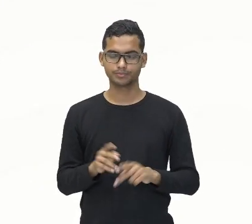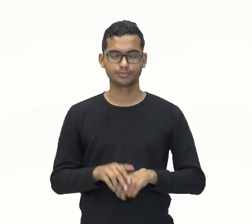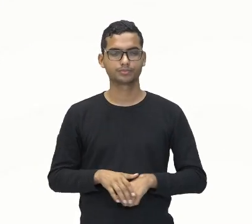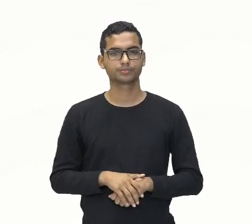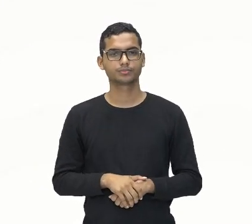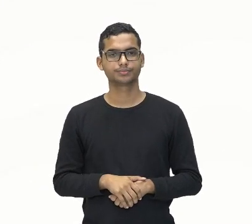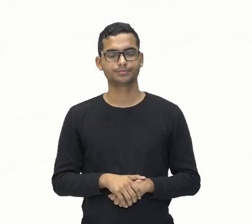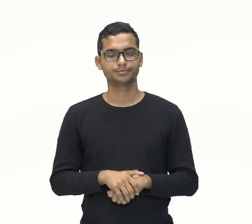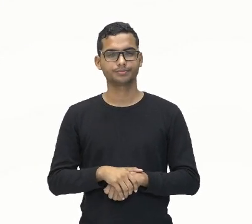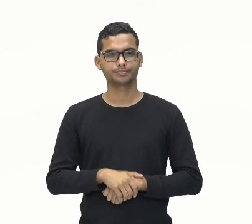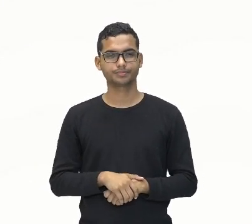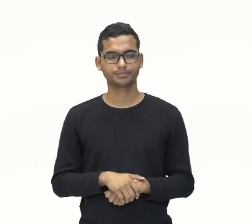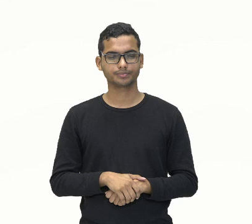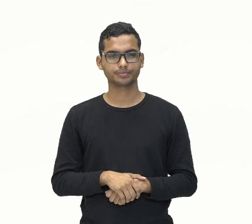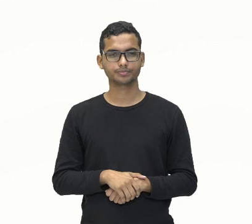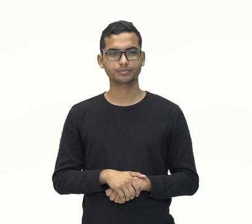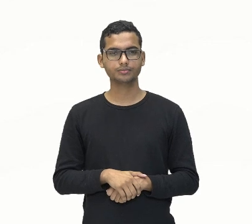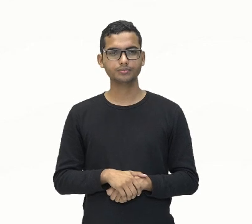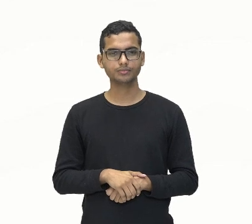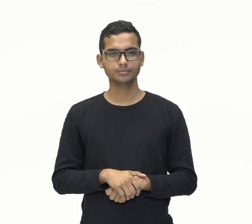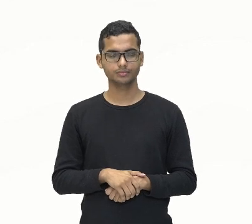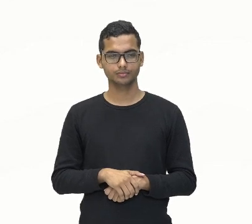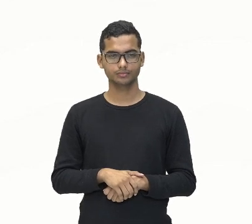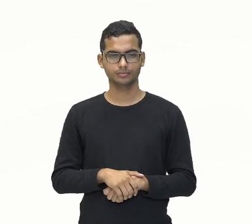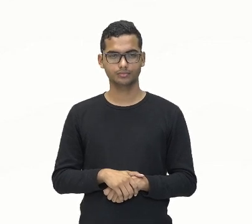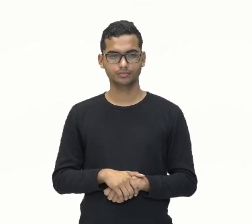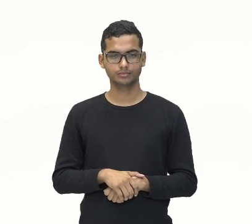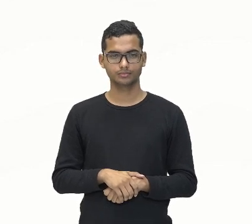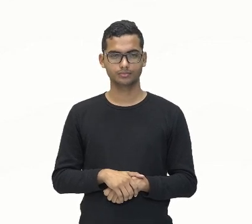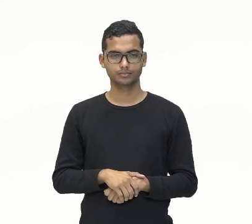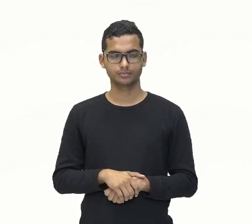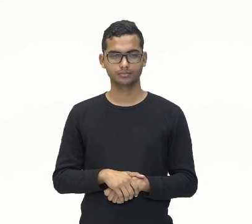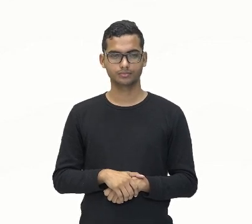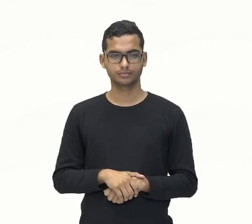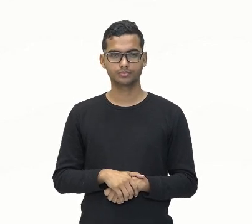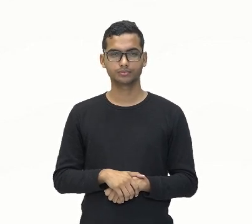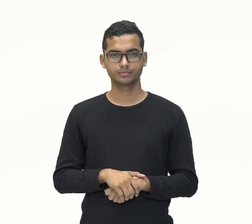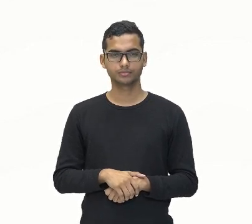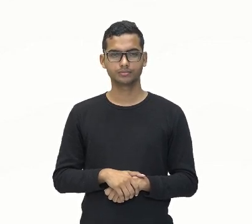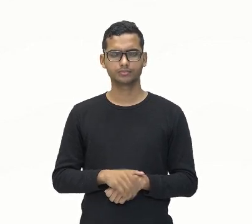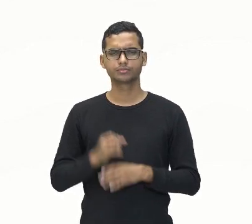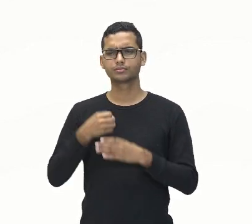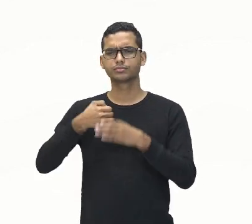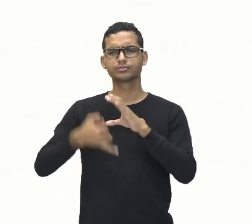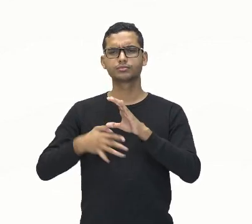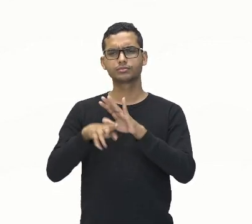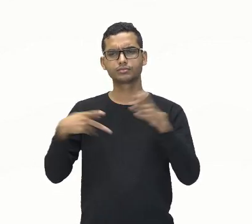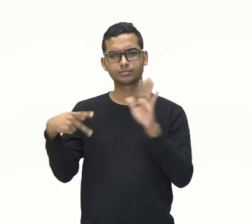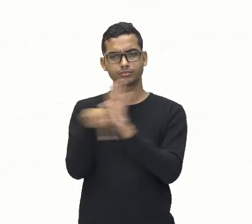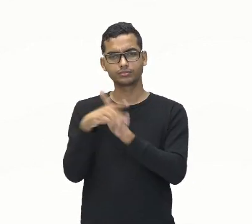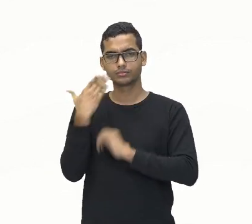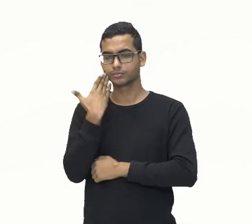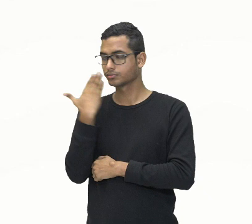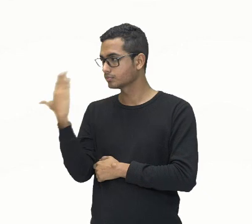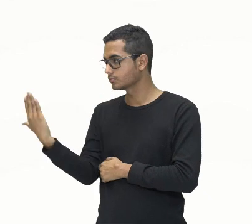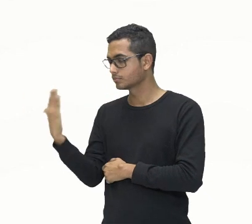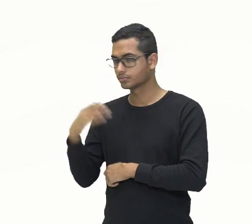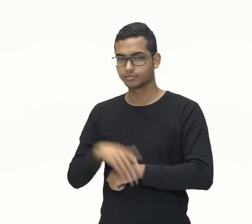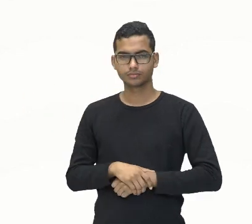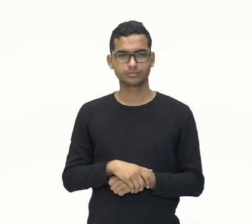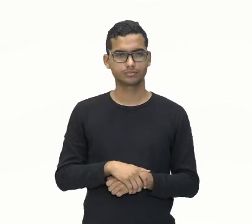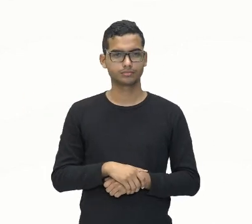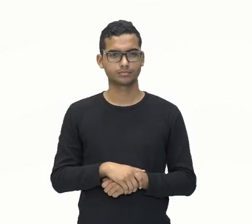aqui no que quer dizer ou quais são as características da União